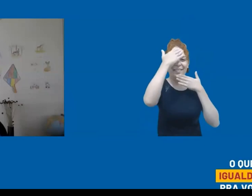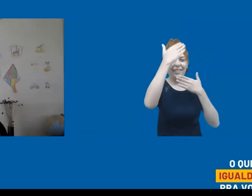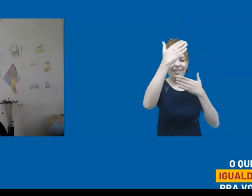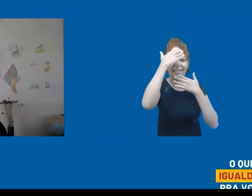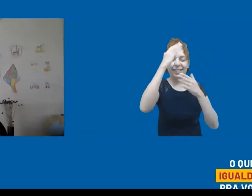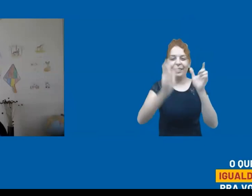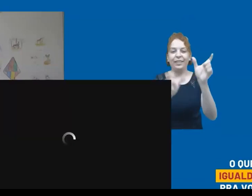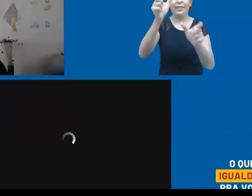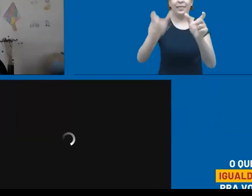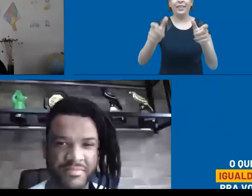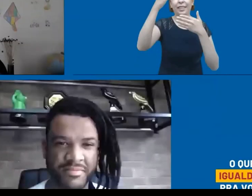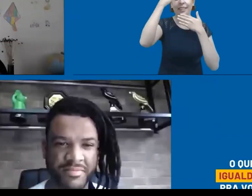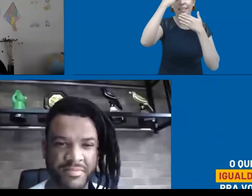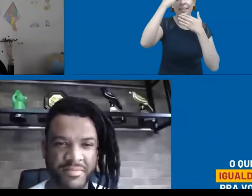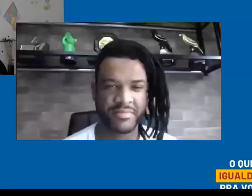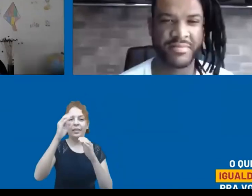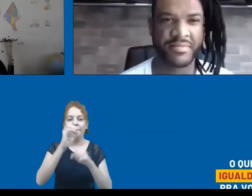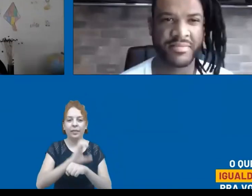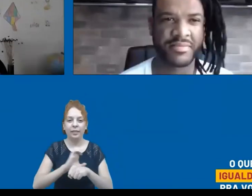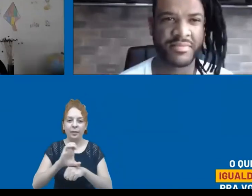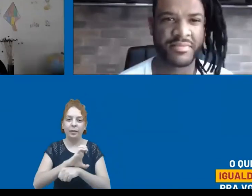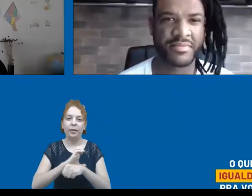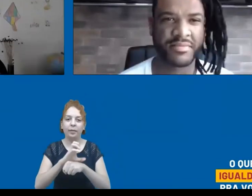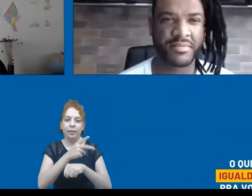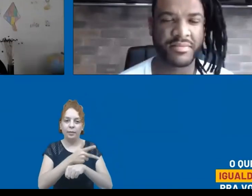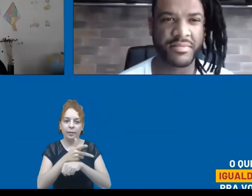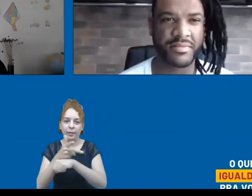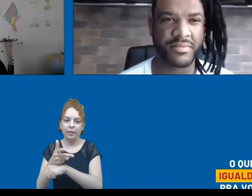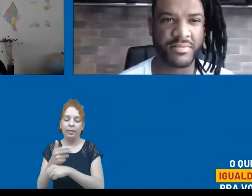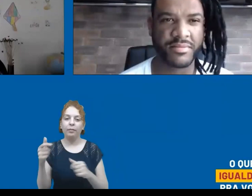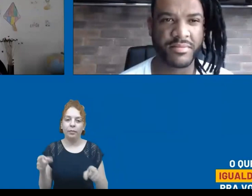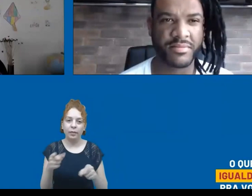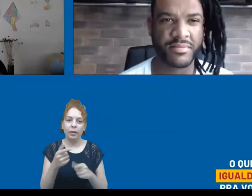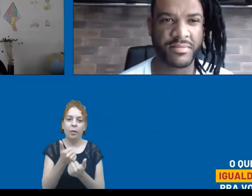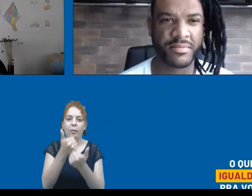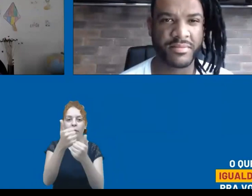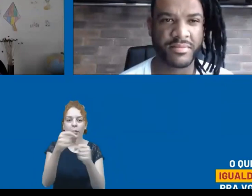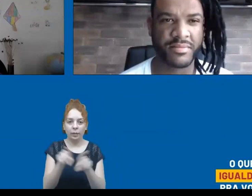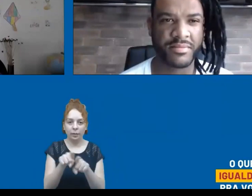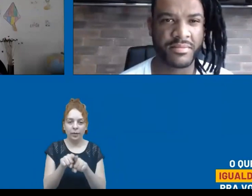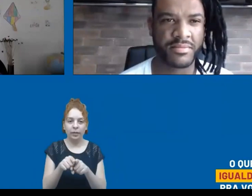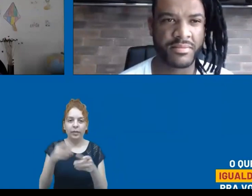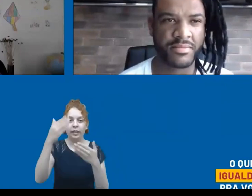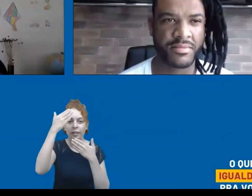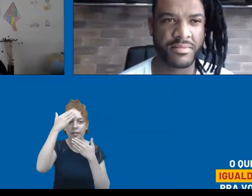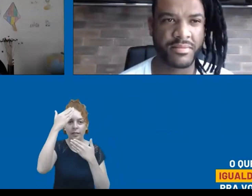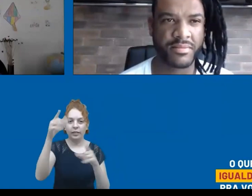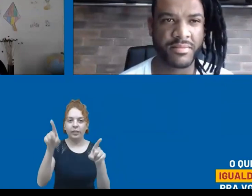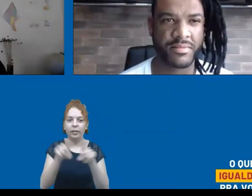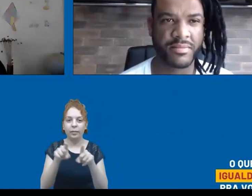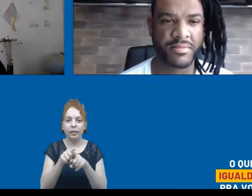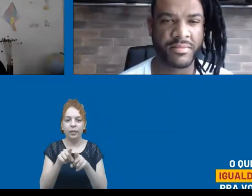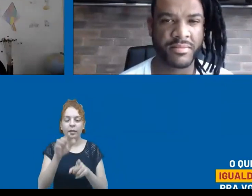todas e todos. Eu agradeço à União Europeia por essa mensagem e pelo apoio. Agradeço também ao